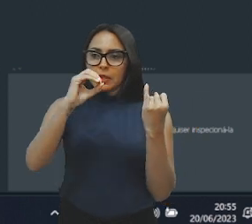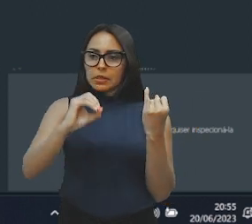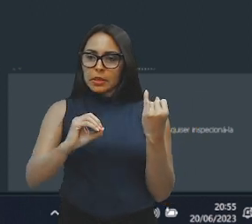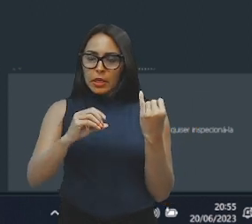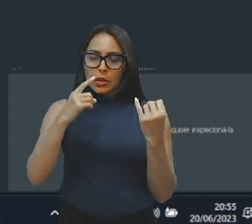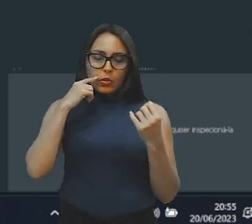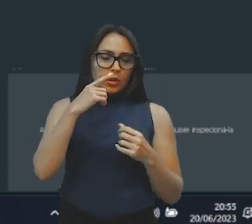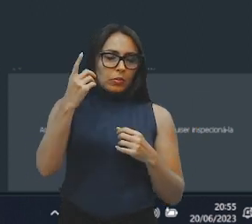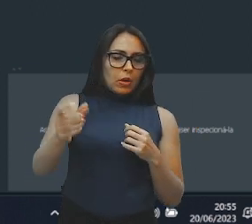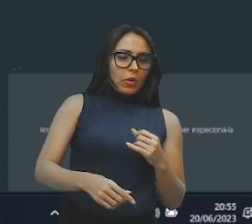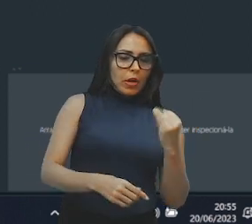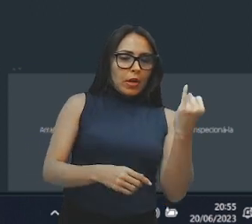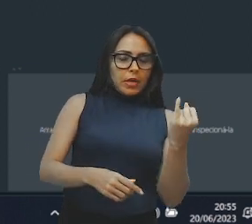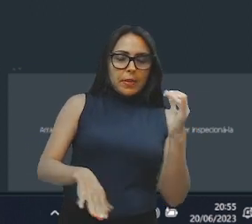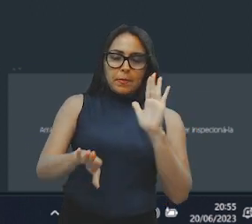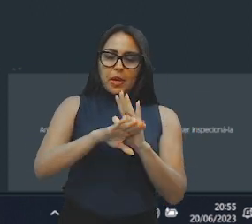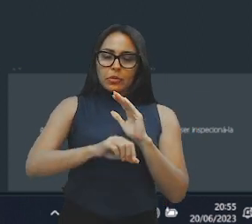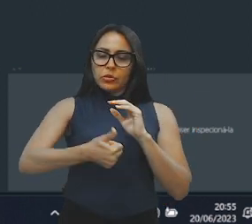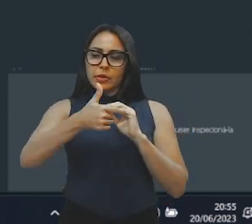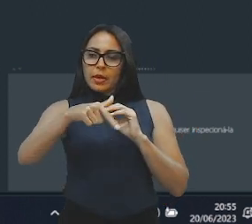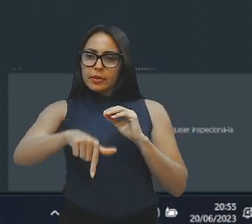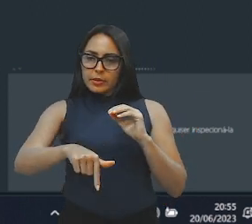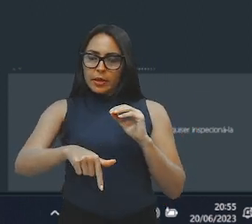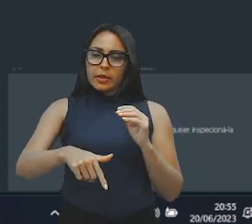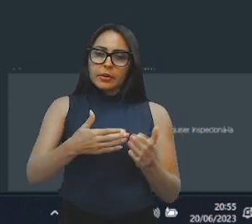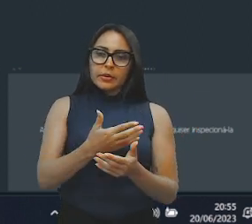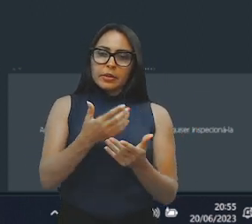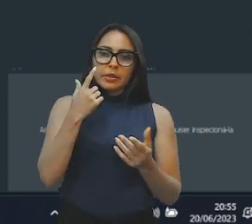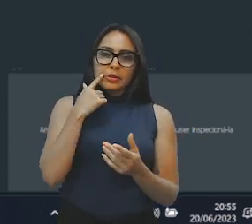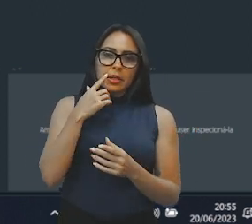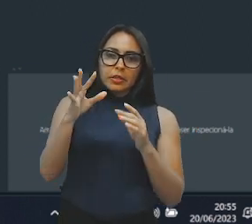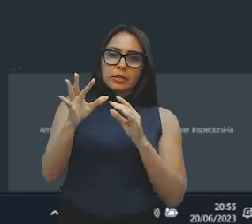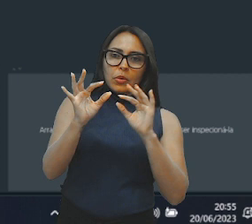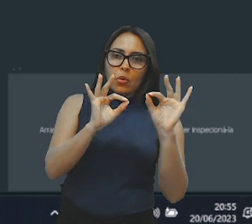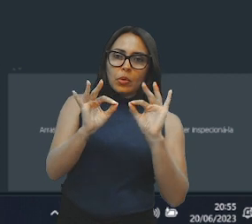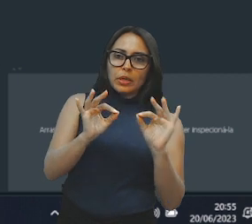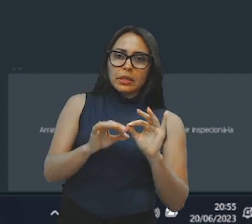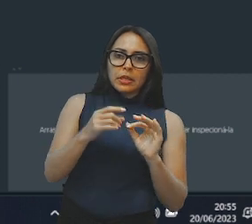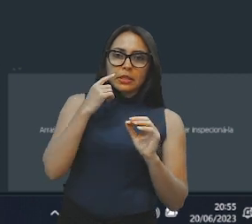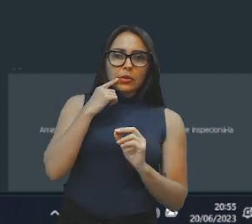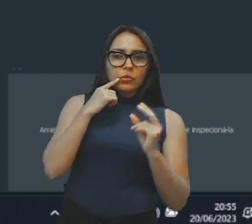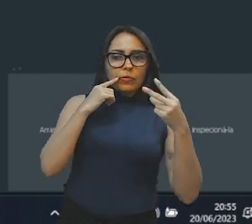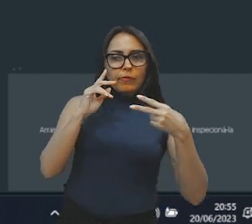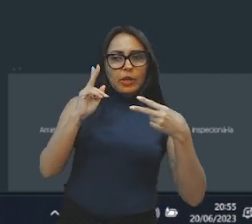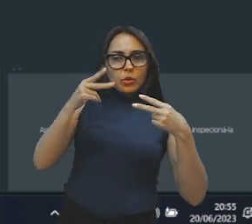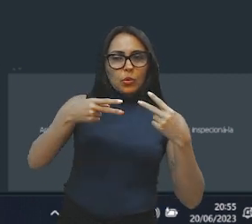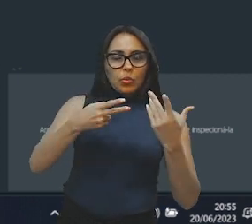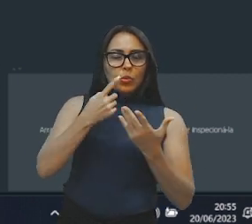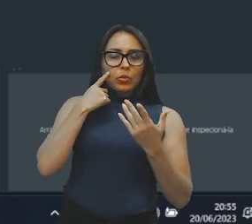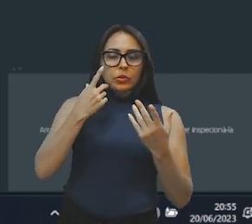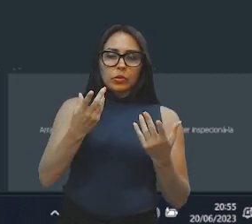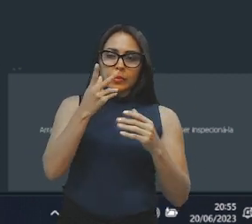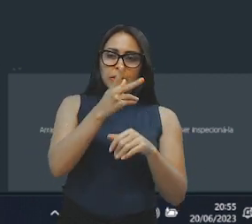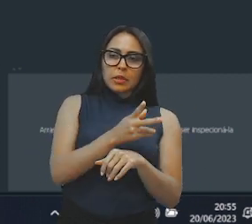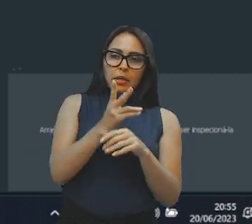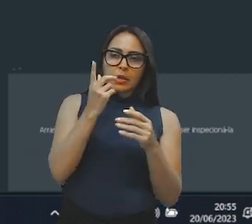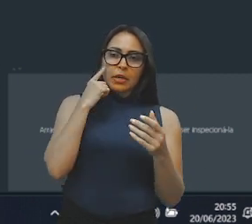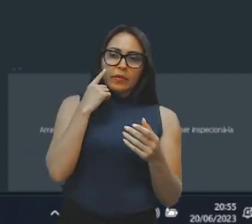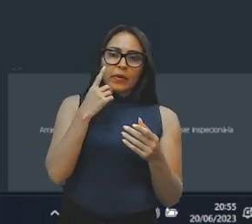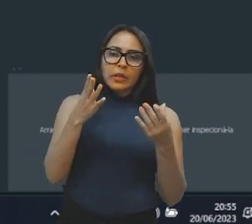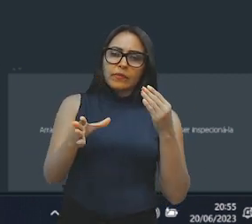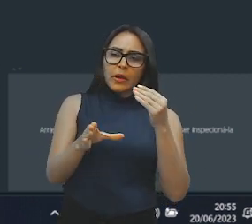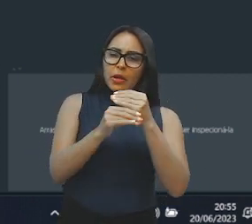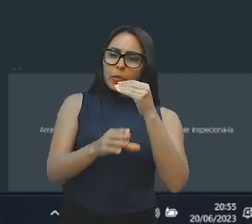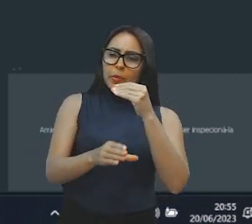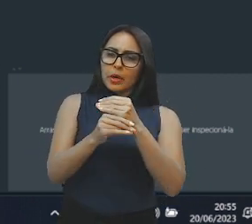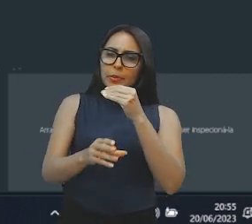17. 17 são as posições do vetor onde o nome está gravado. E ele vai incrementar um por um a